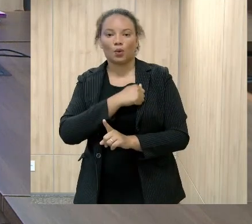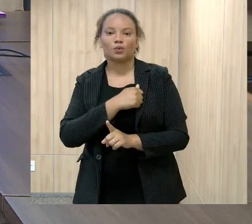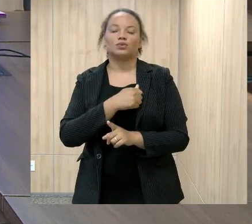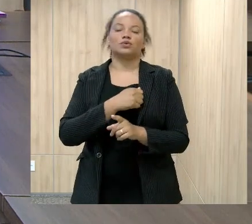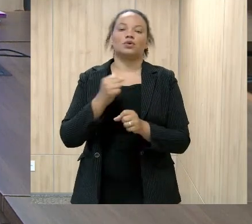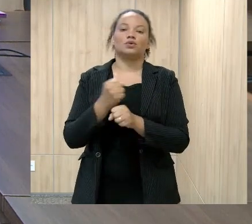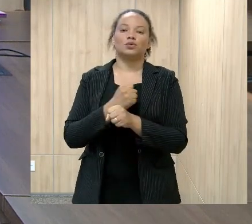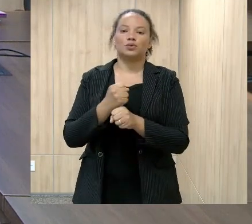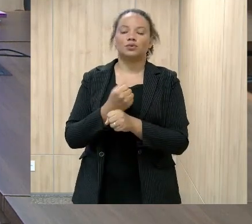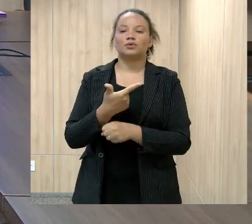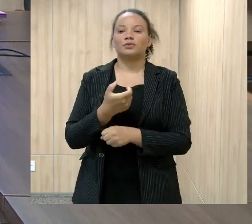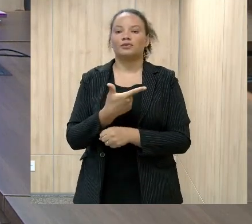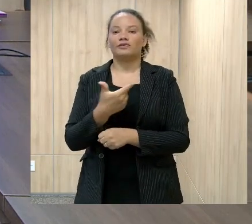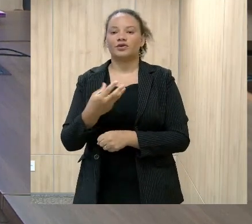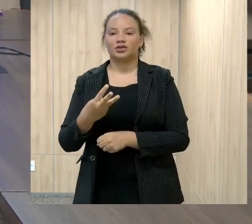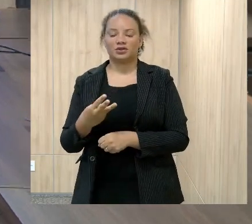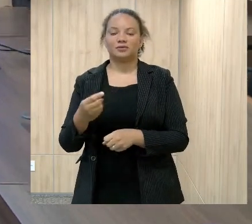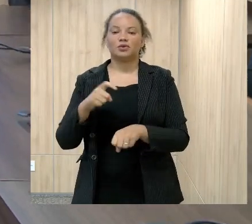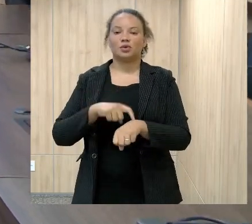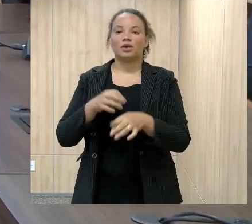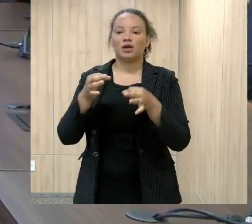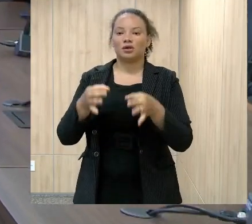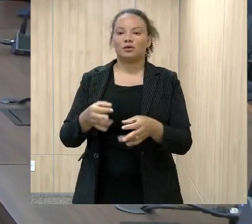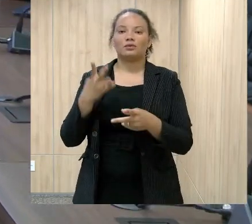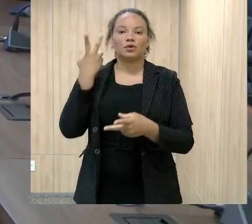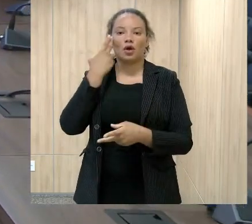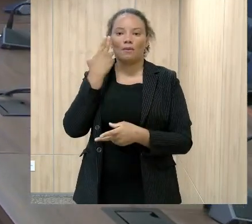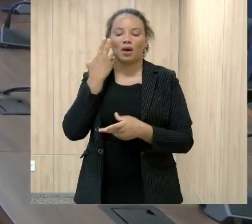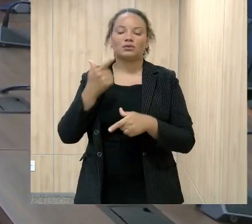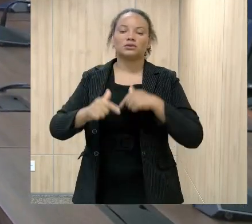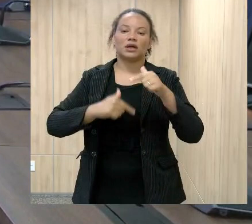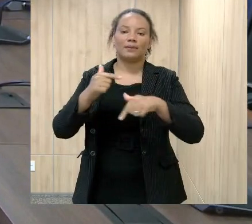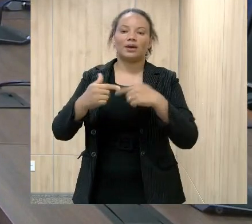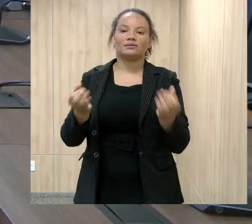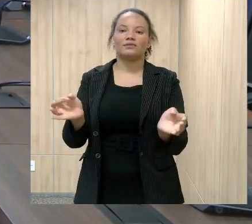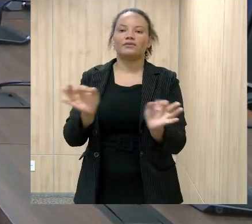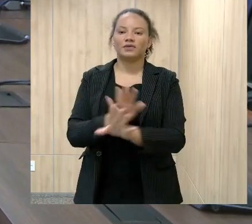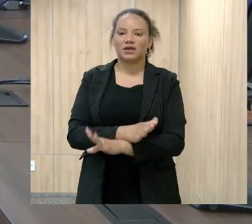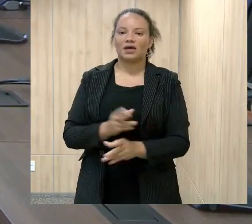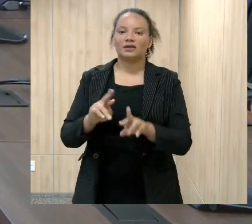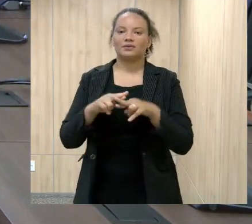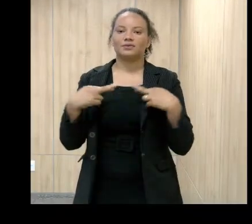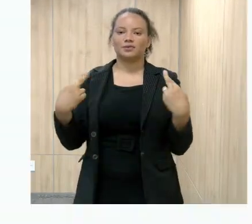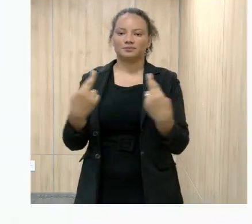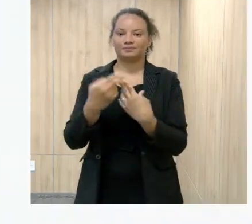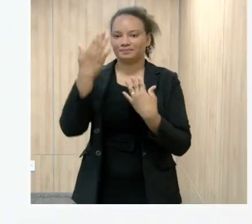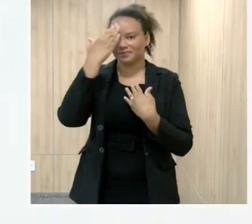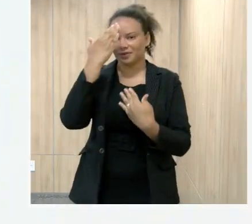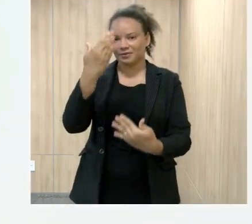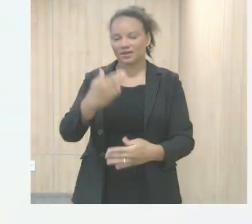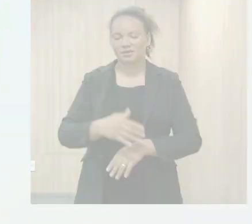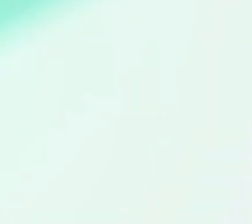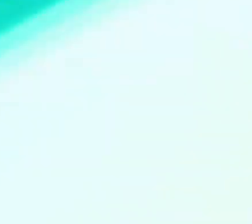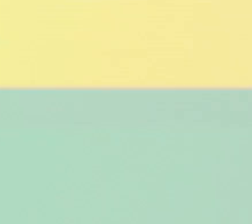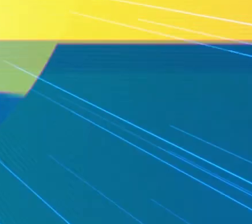8 de agosto do ano de 2023 no horário regimental está encerrado essa reunião Muito obrigado